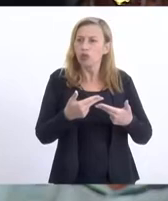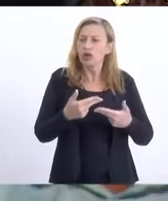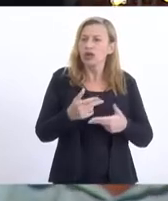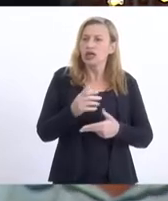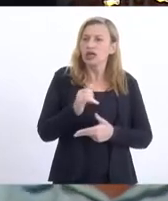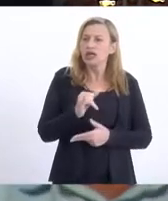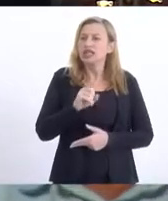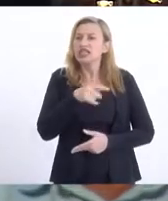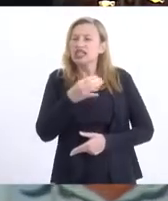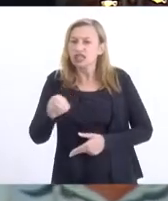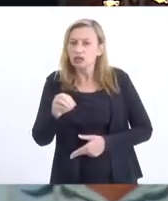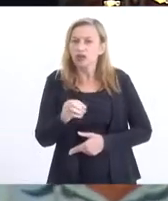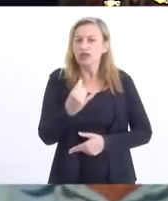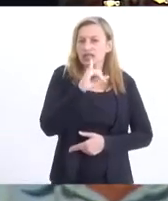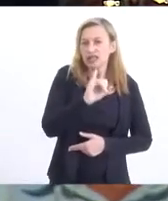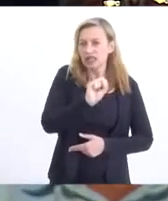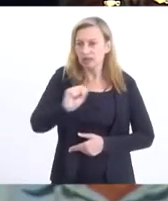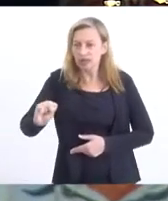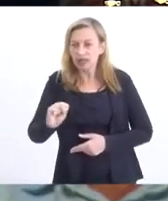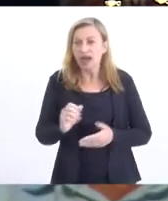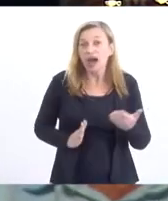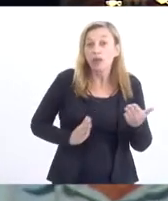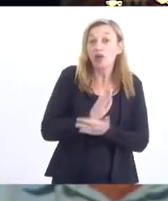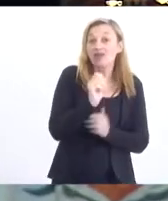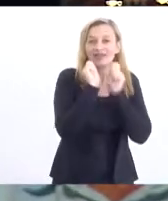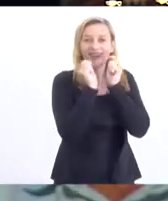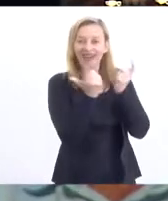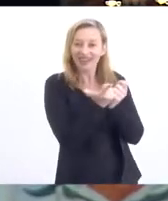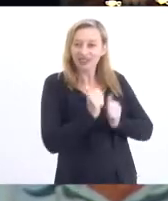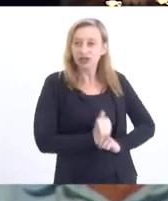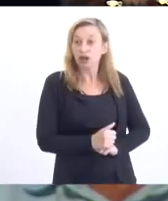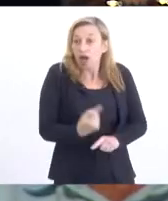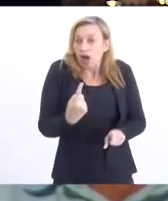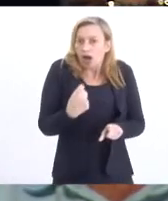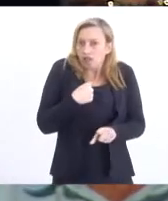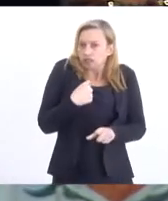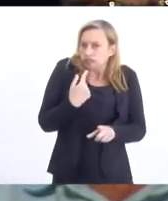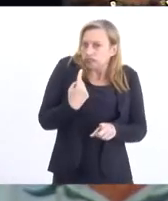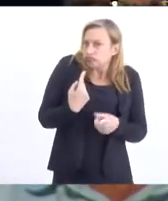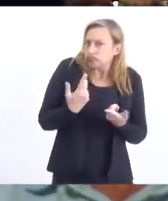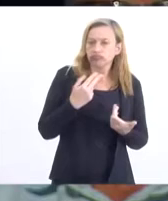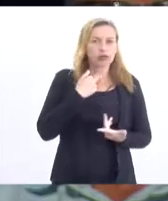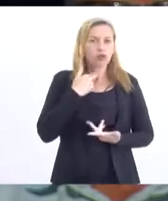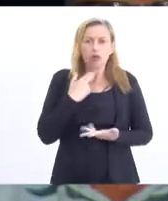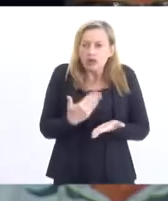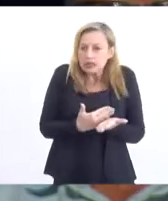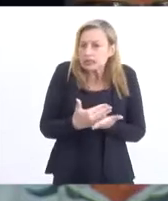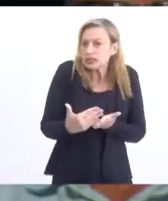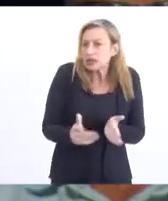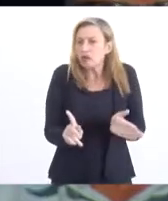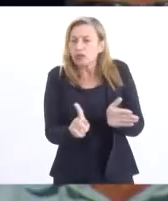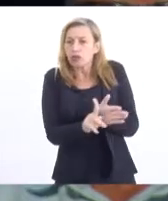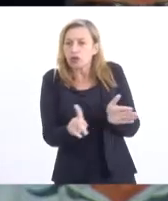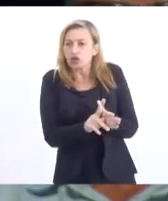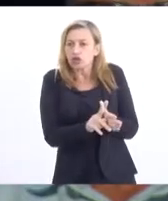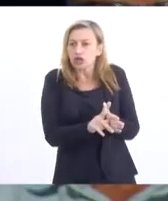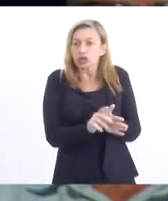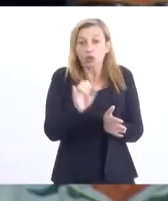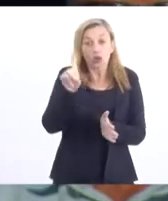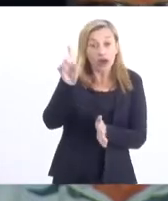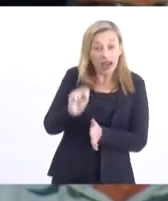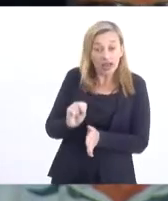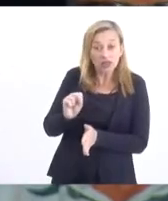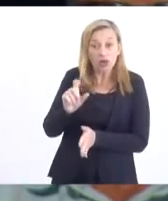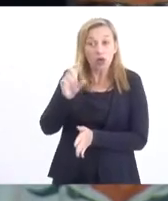isenção do ICMS aprovado pela Assembleia. Porque eu não posso começar um projeto dessa magnitude, um gasoduto,